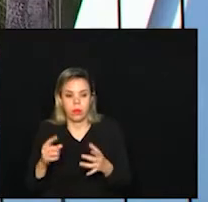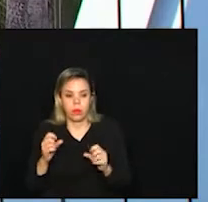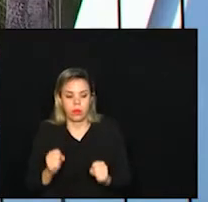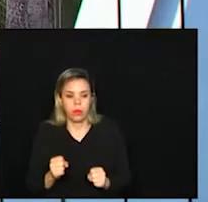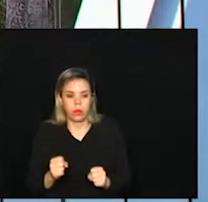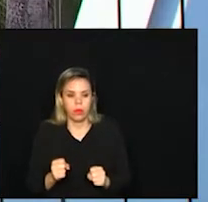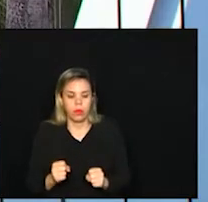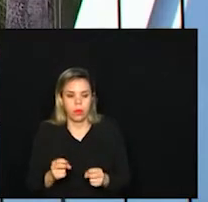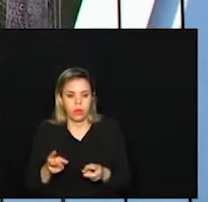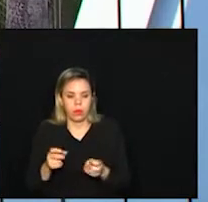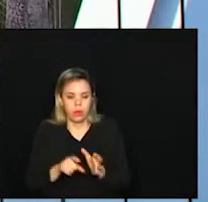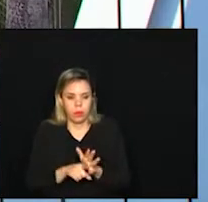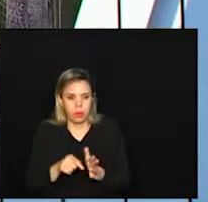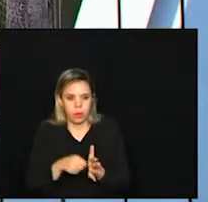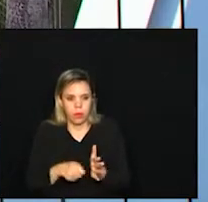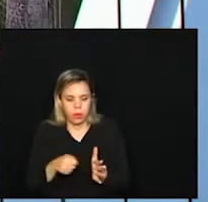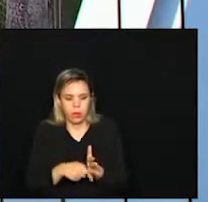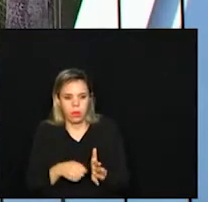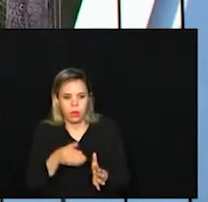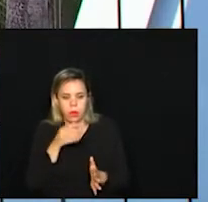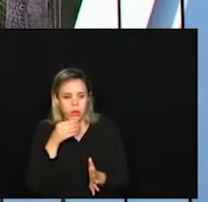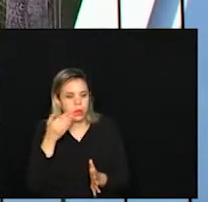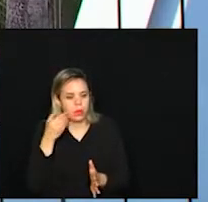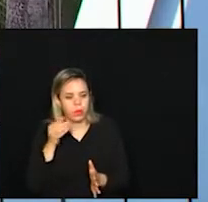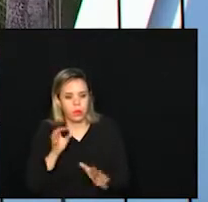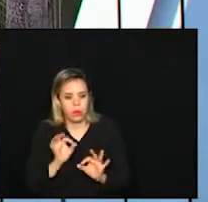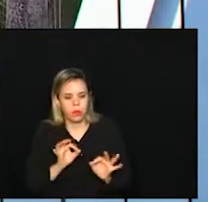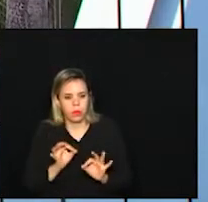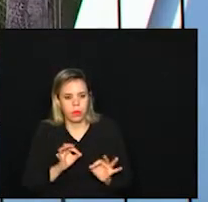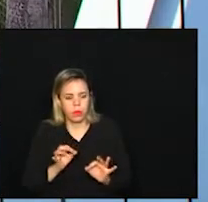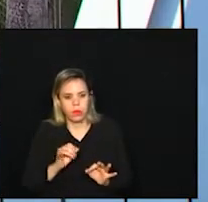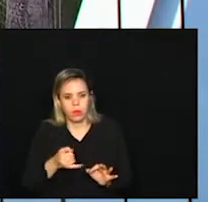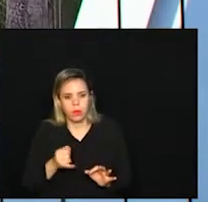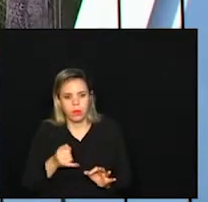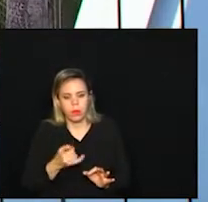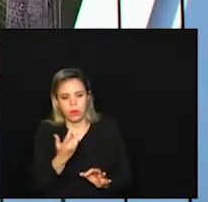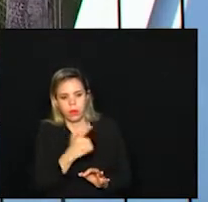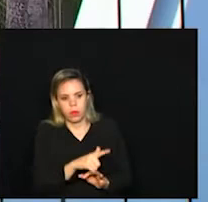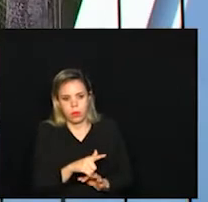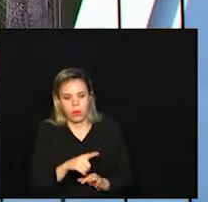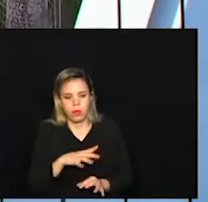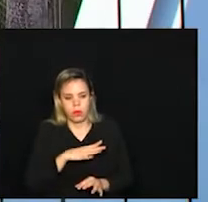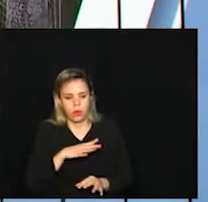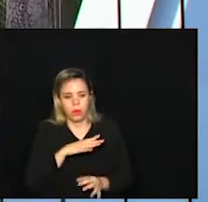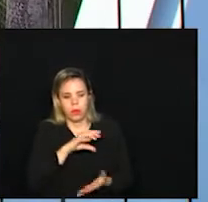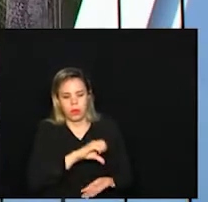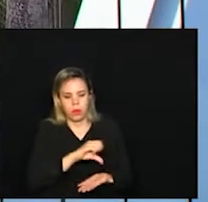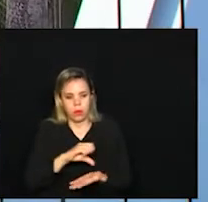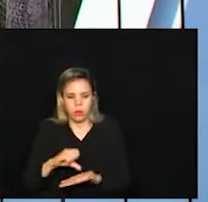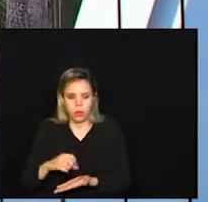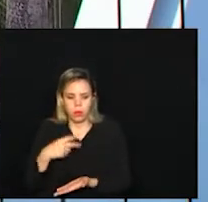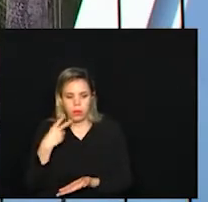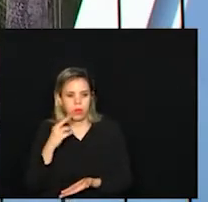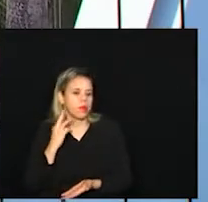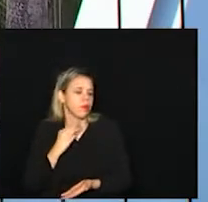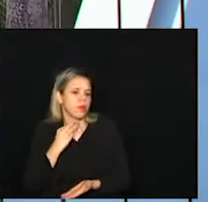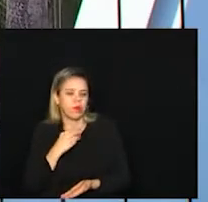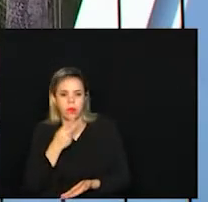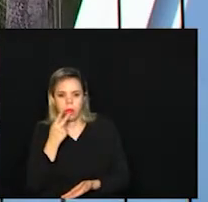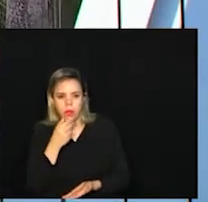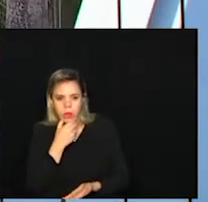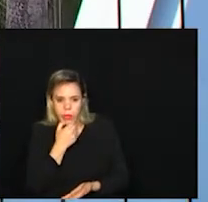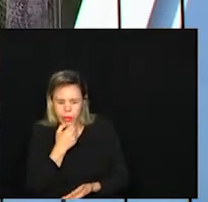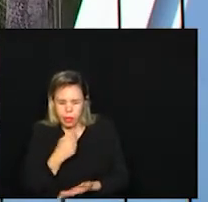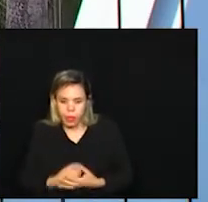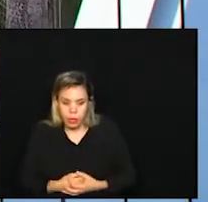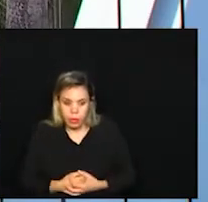possamos pirale elaborações que sirvam para outras partes da cidade então Vereador Cecílio falou